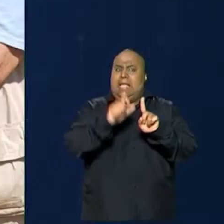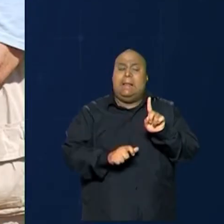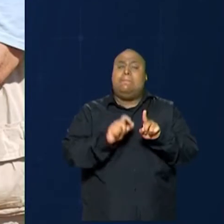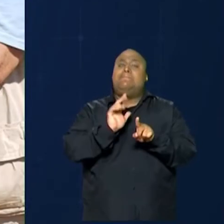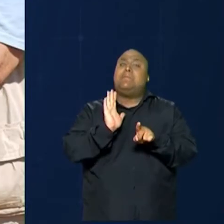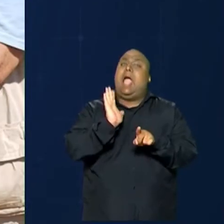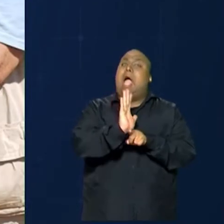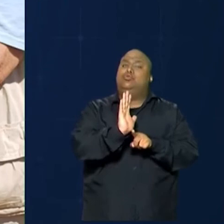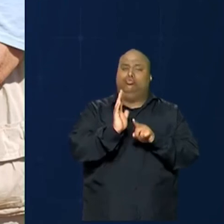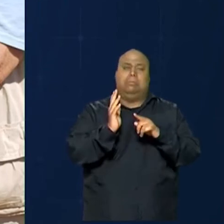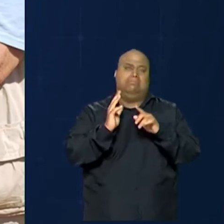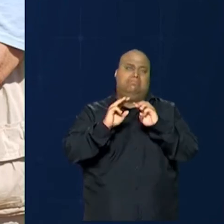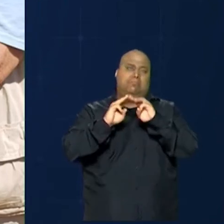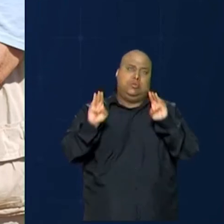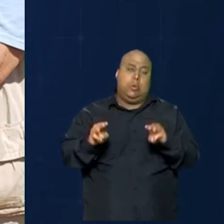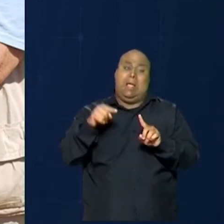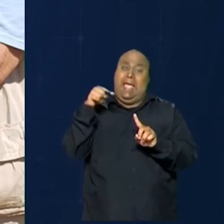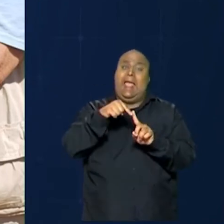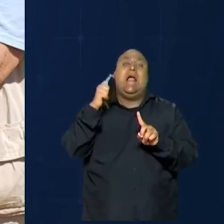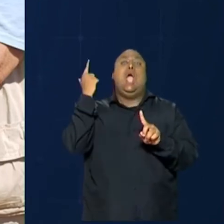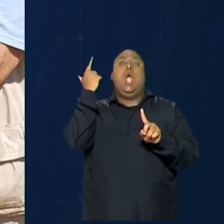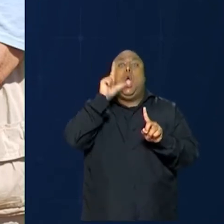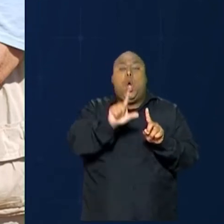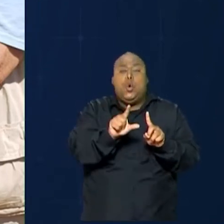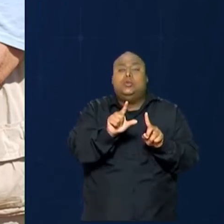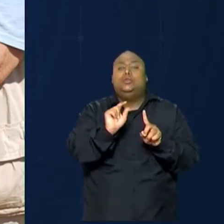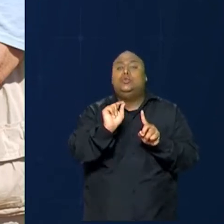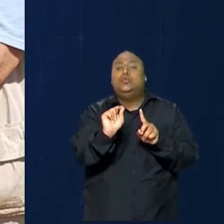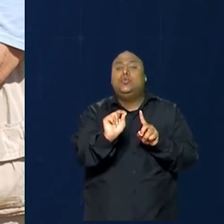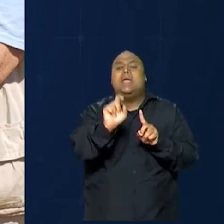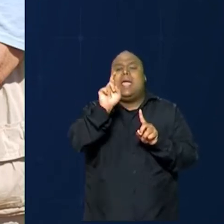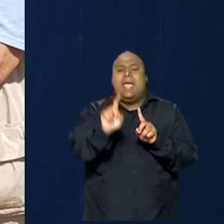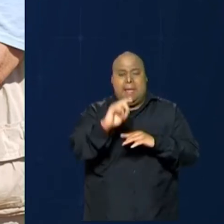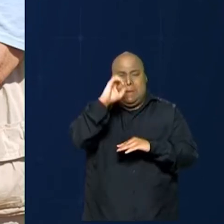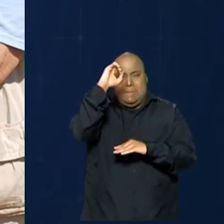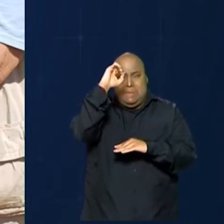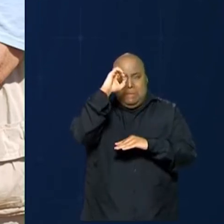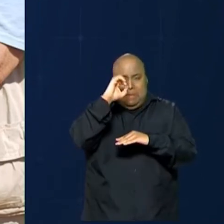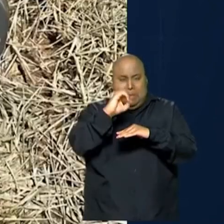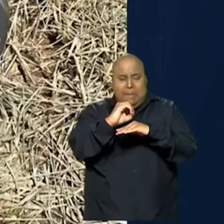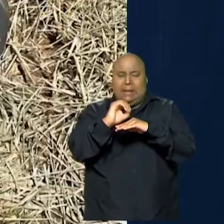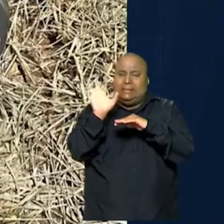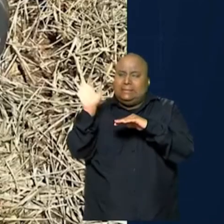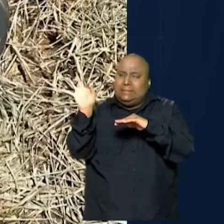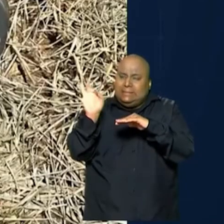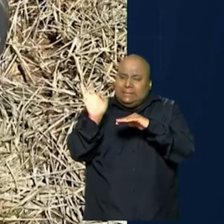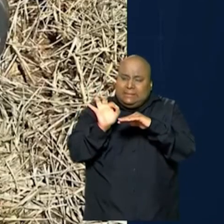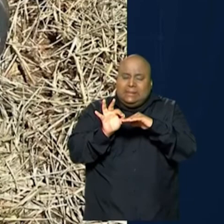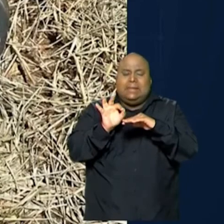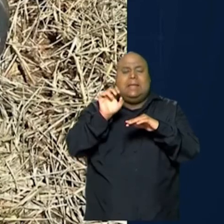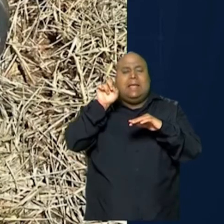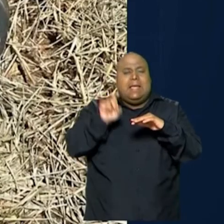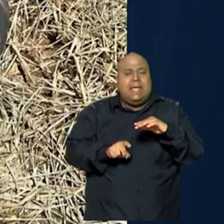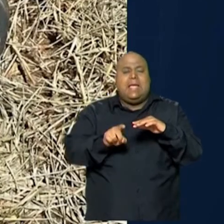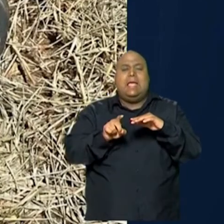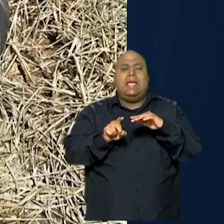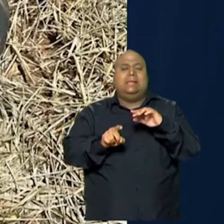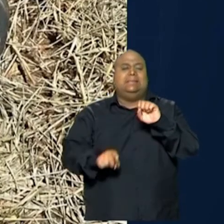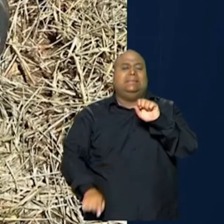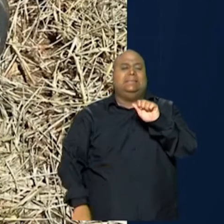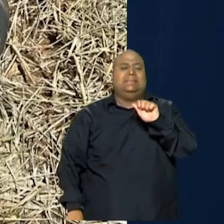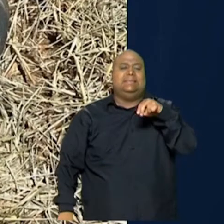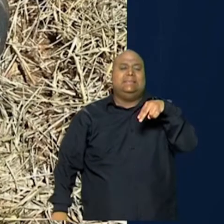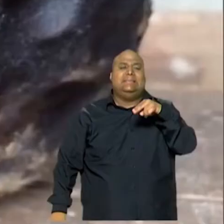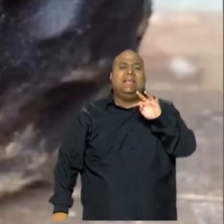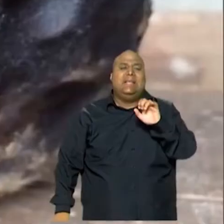da instituição, conseguiu obter um pequeno pedaço de meteorito que nós chamamos o meteorito de Santa Filomena,